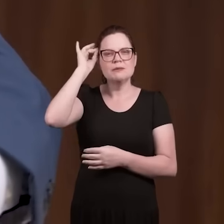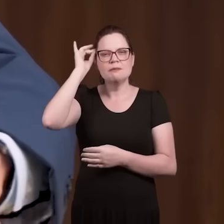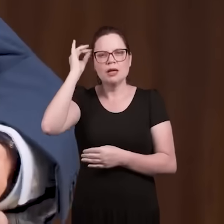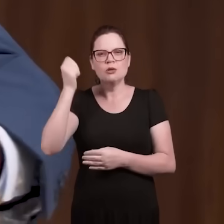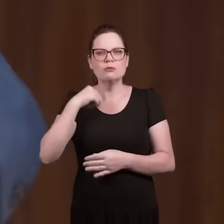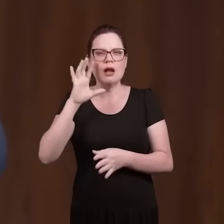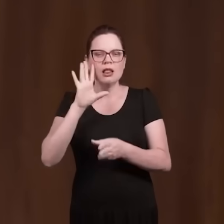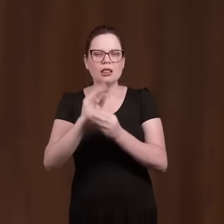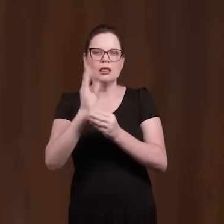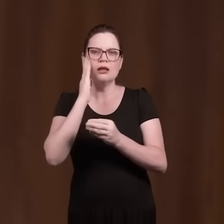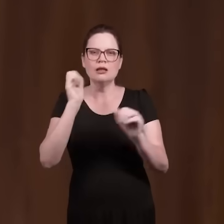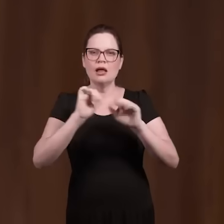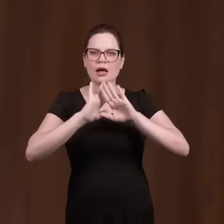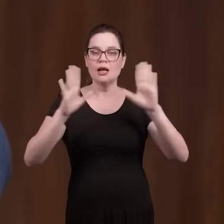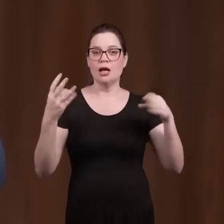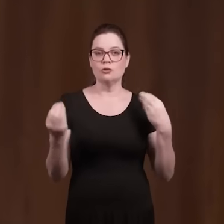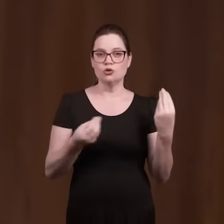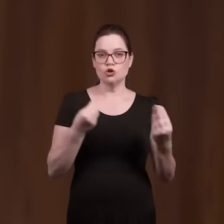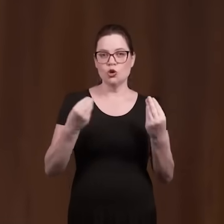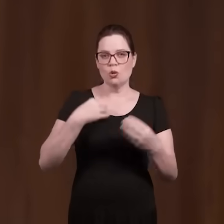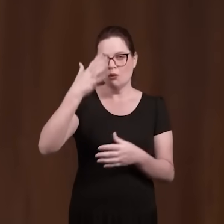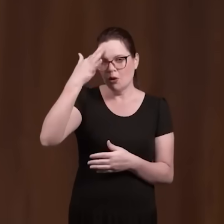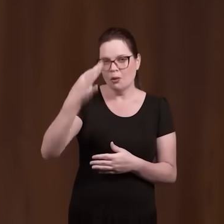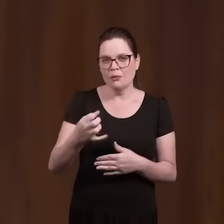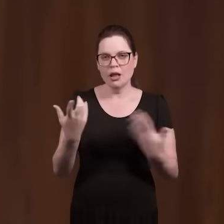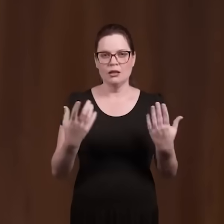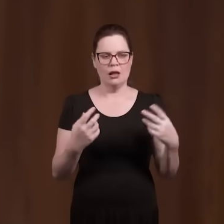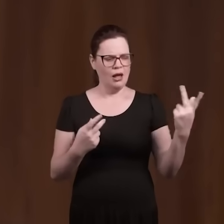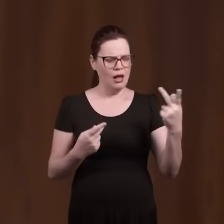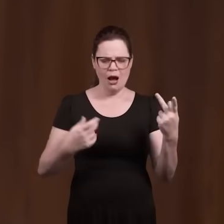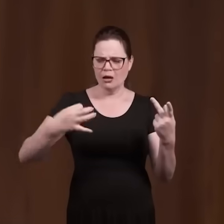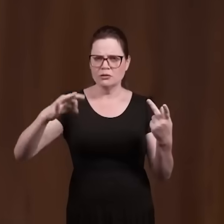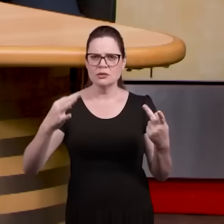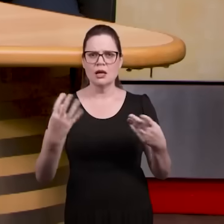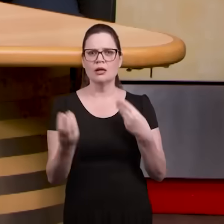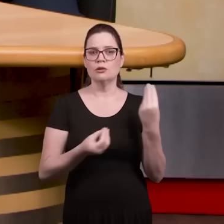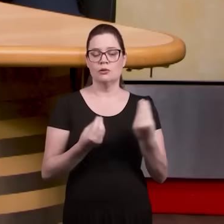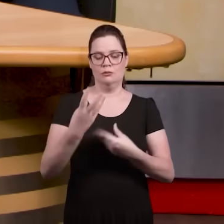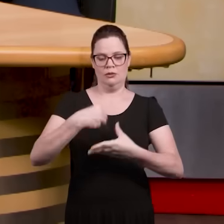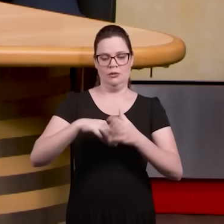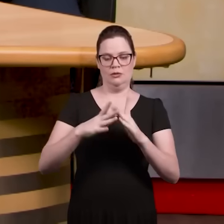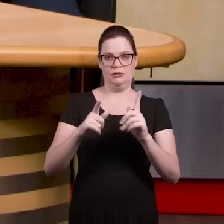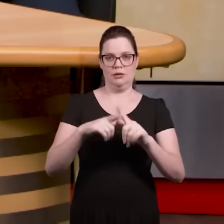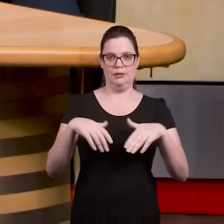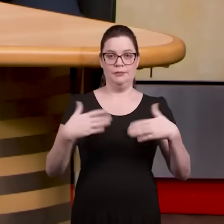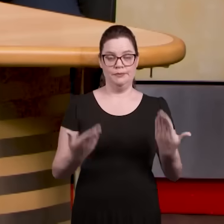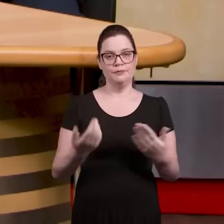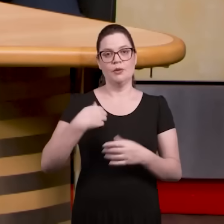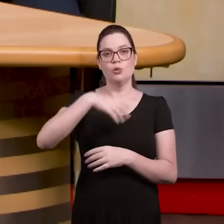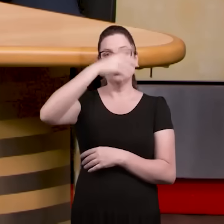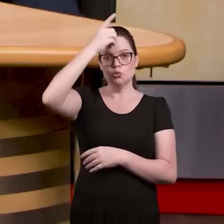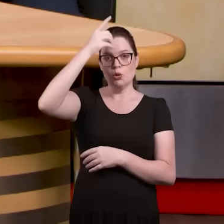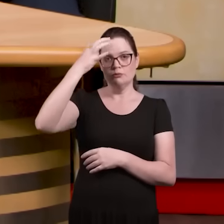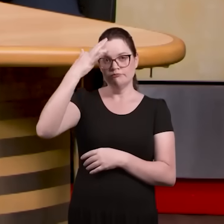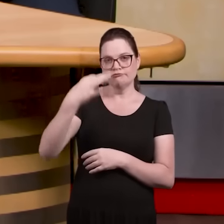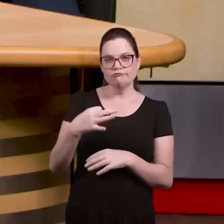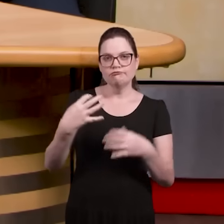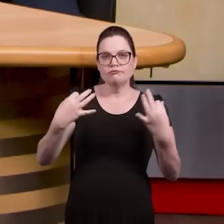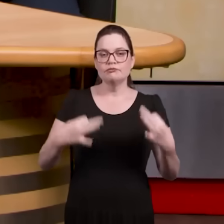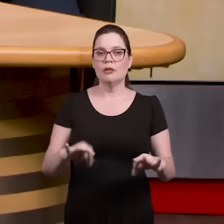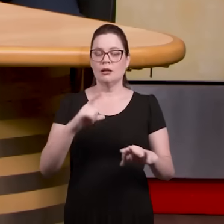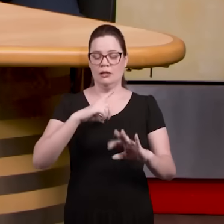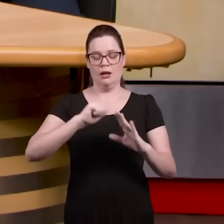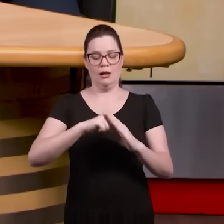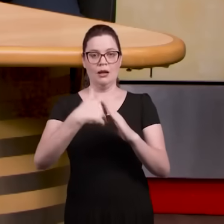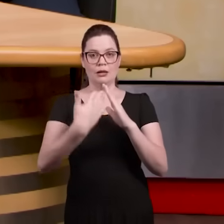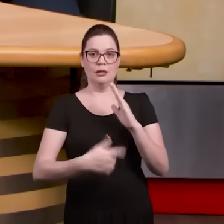nesse exercício dos dons e esse dom na vida da igreja. O dom de discernimento de espírito,